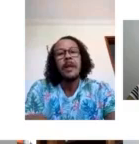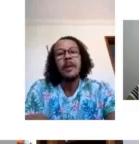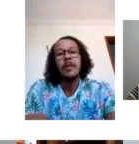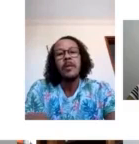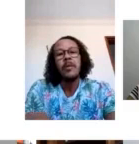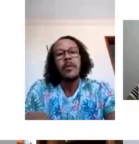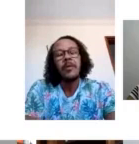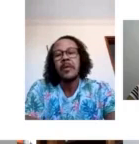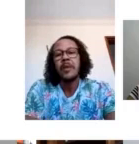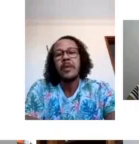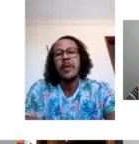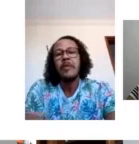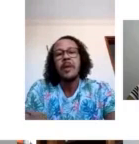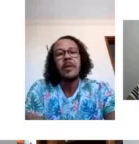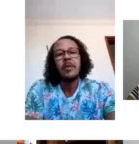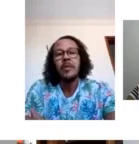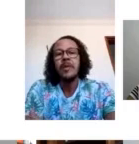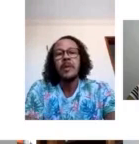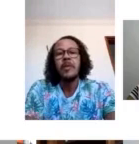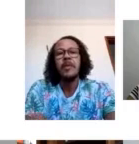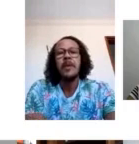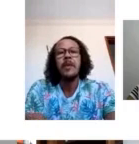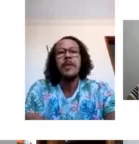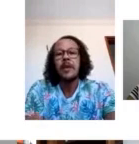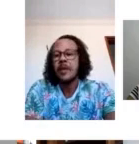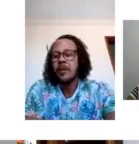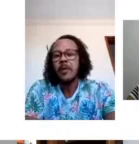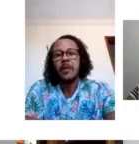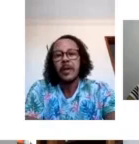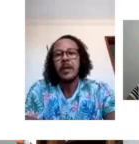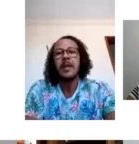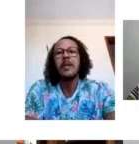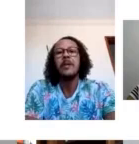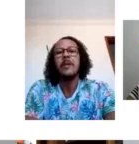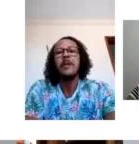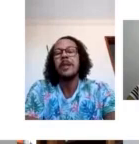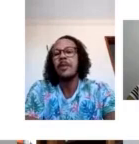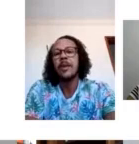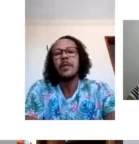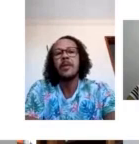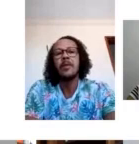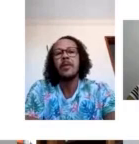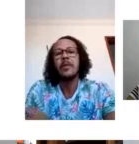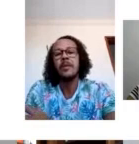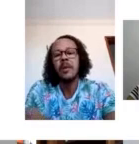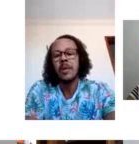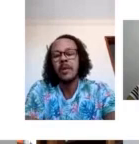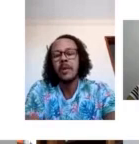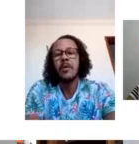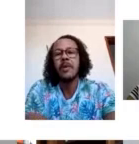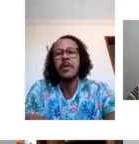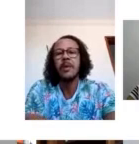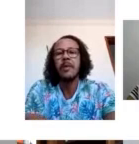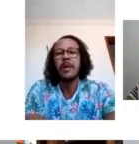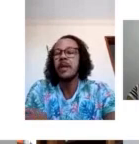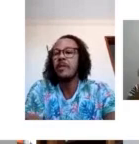né? Eu fiz uma graduação, mas eu não era professor. Eu fiz licenciatura, fiz bacharelado, mas eu não era professor. O que me